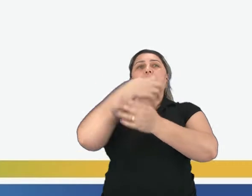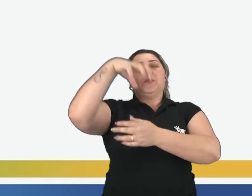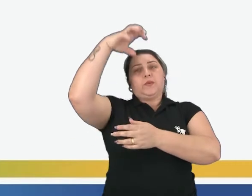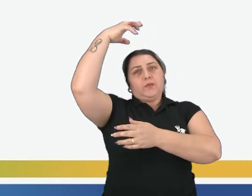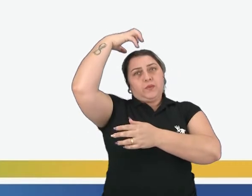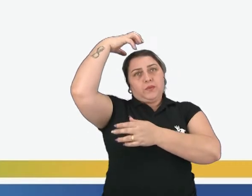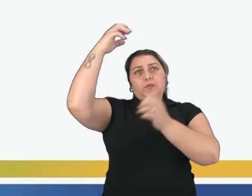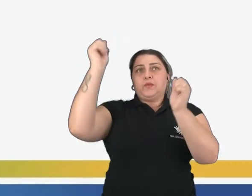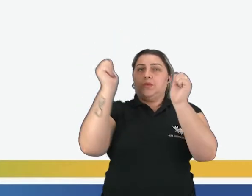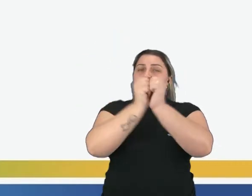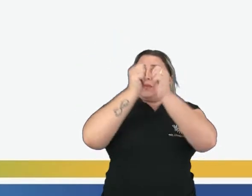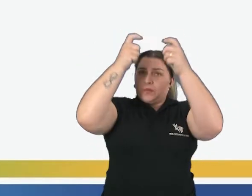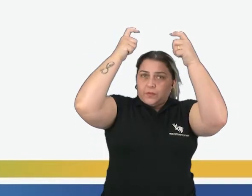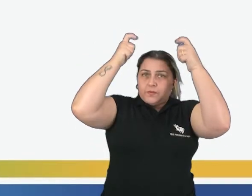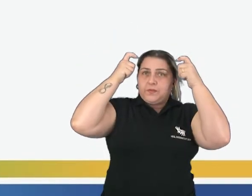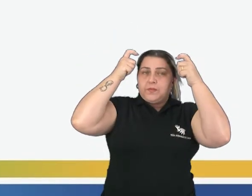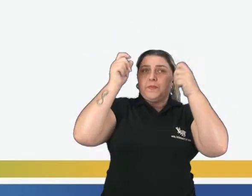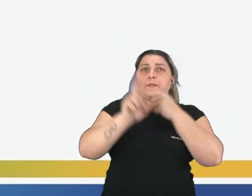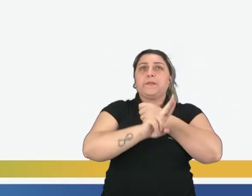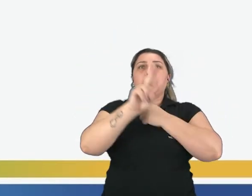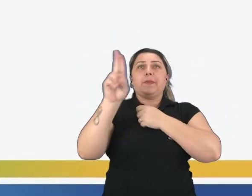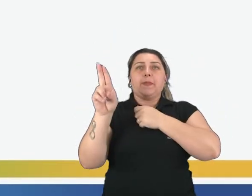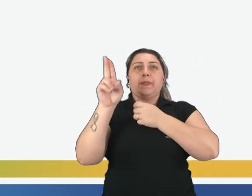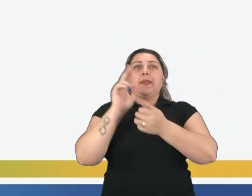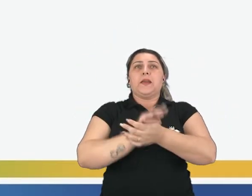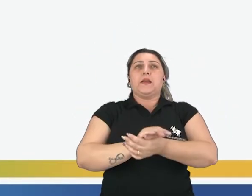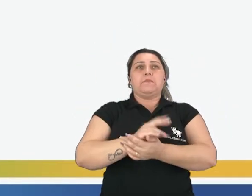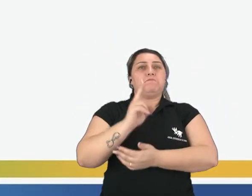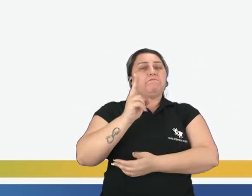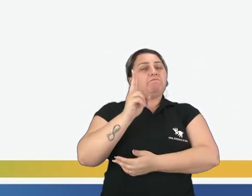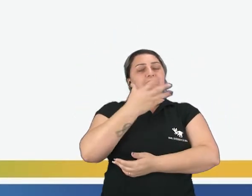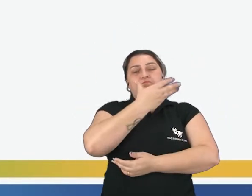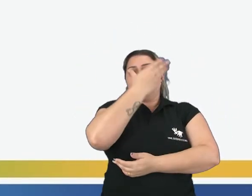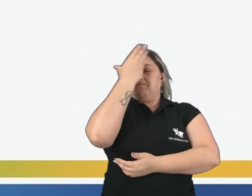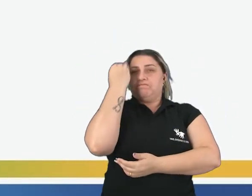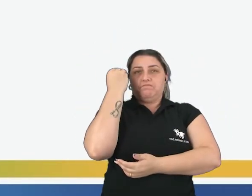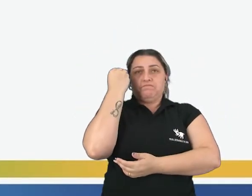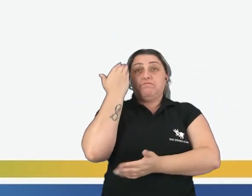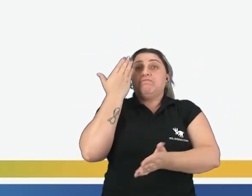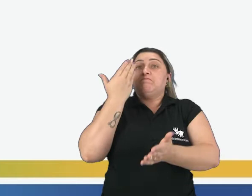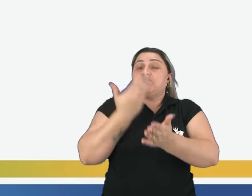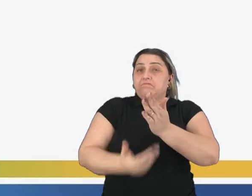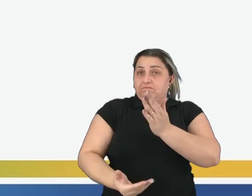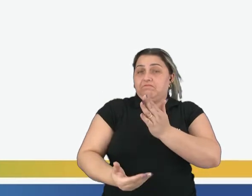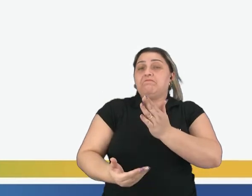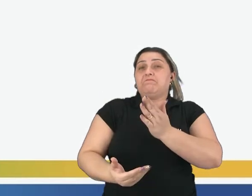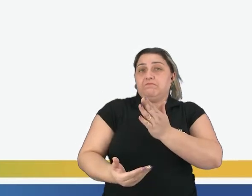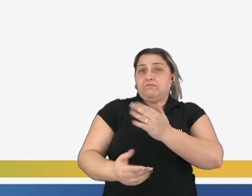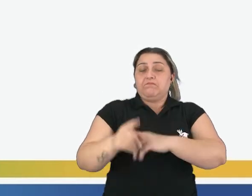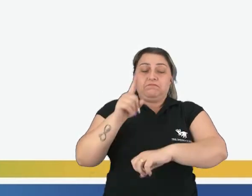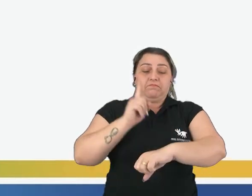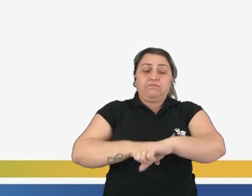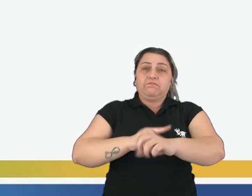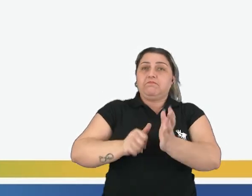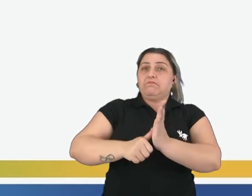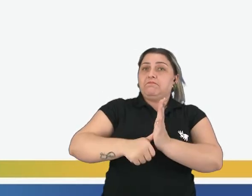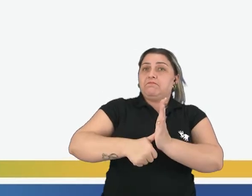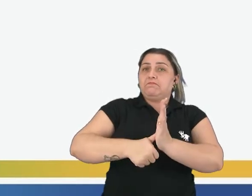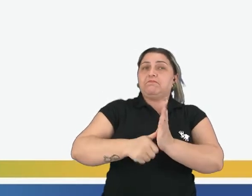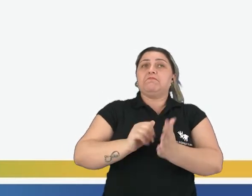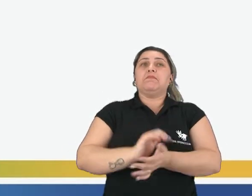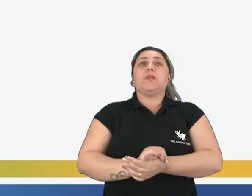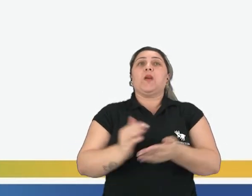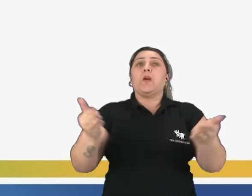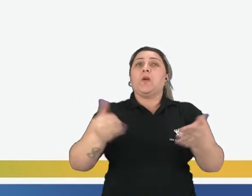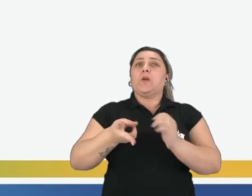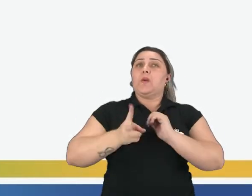rainha e sua coroa. O nome dela, eu não me lembro. Ela perdeu sua identidade na hora em que foi coroada. Hoje